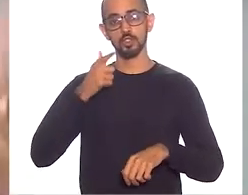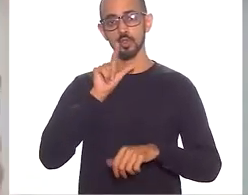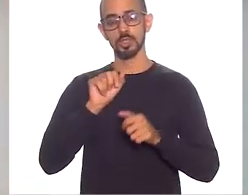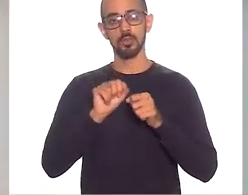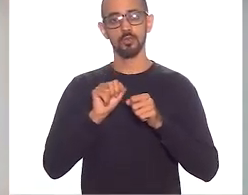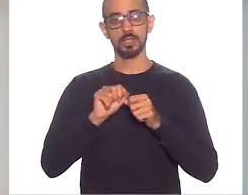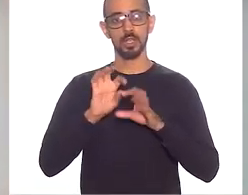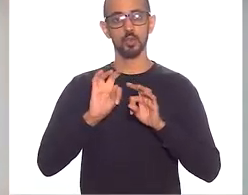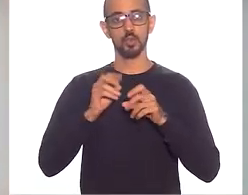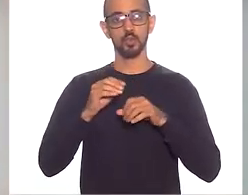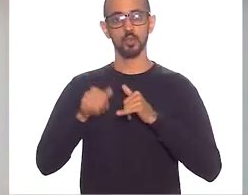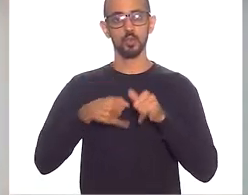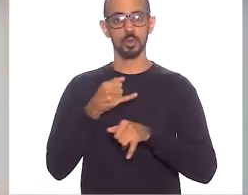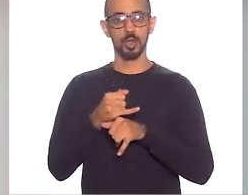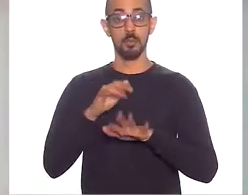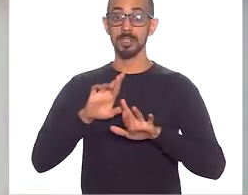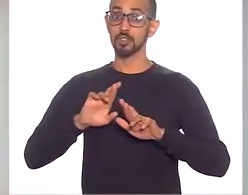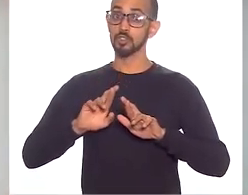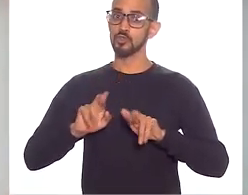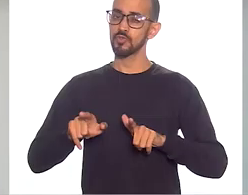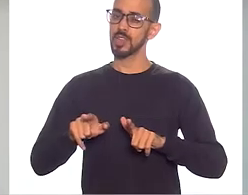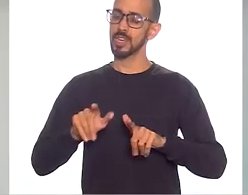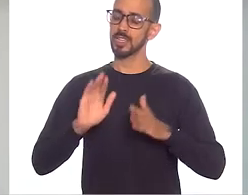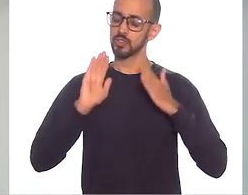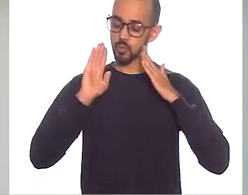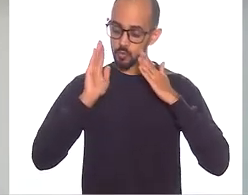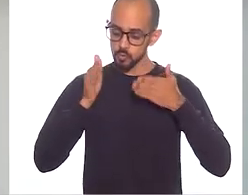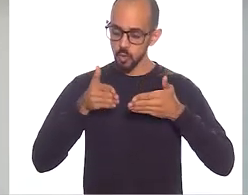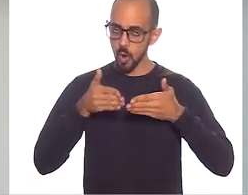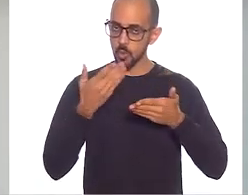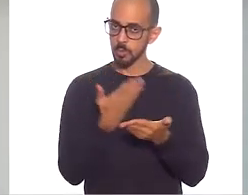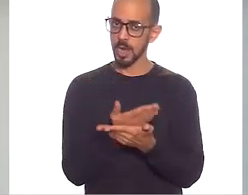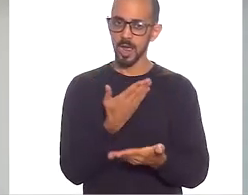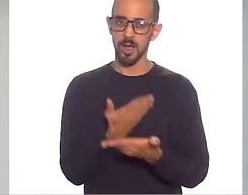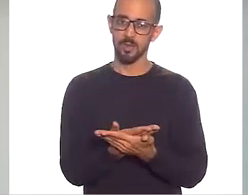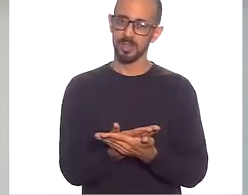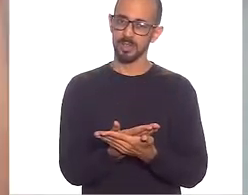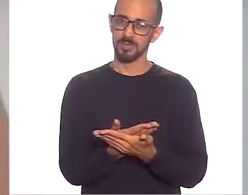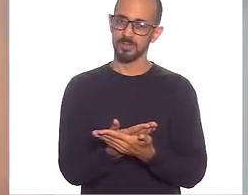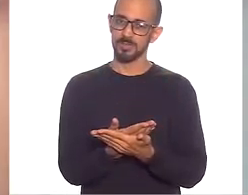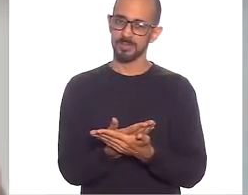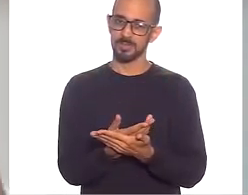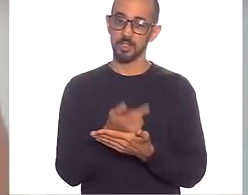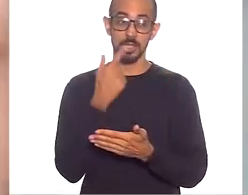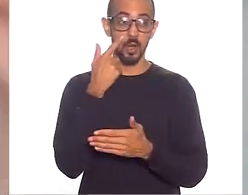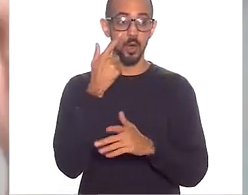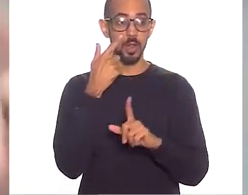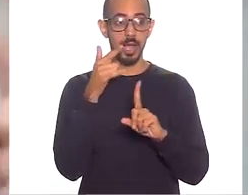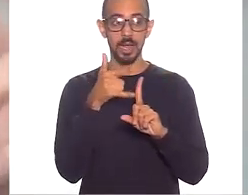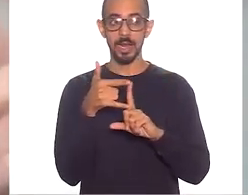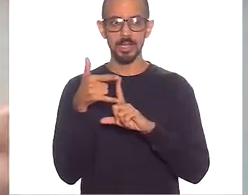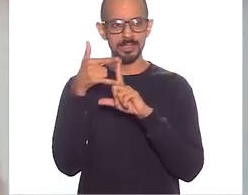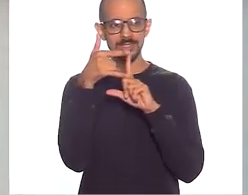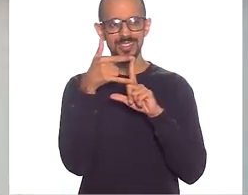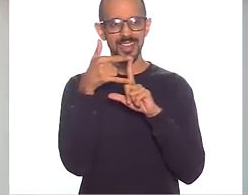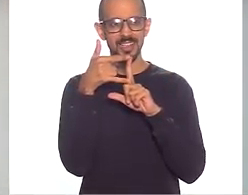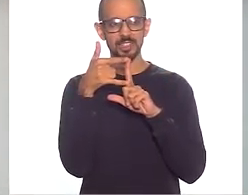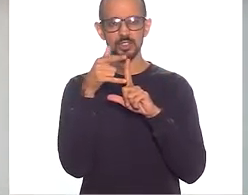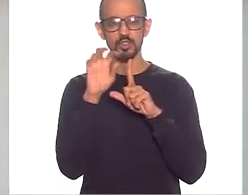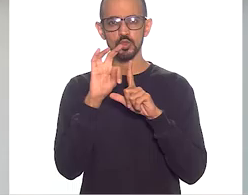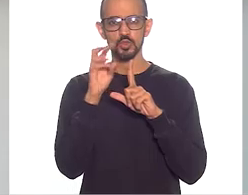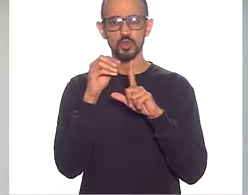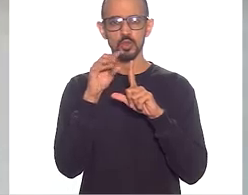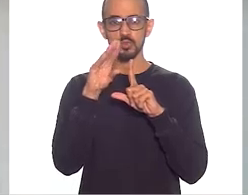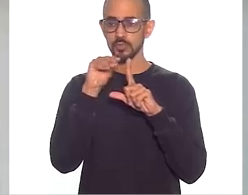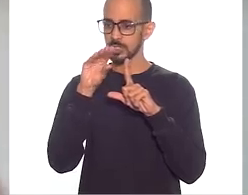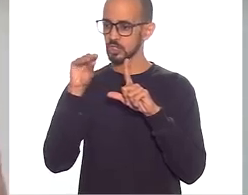mas é diferente assistir aula, é diferente a concentração. Você assistir aula com aquelas carinhas todas fechadinhas é muito difícil,